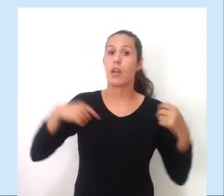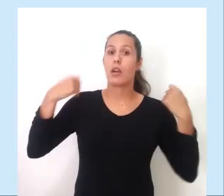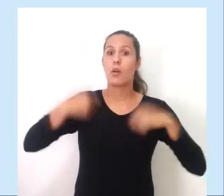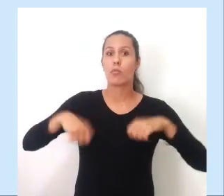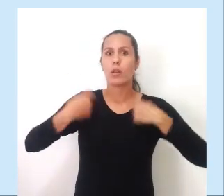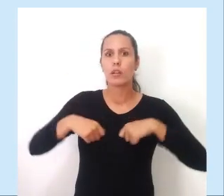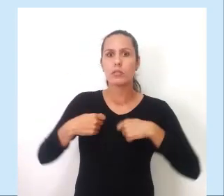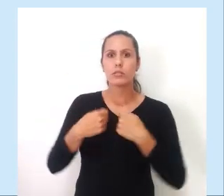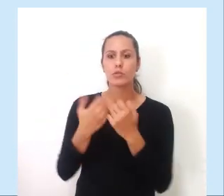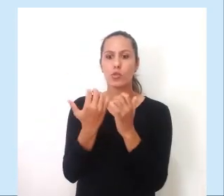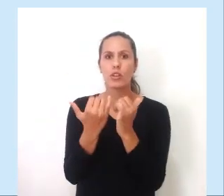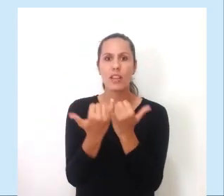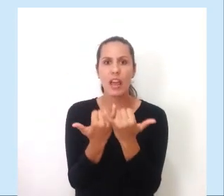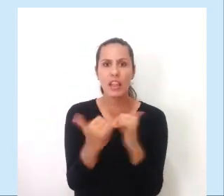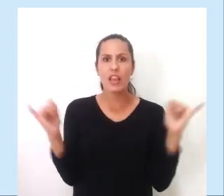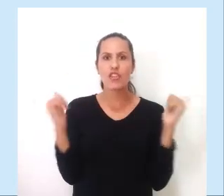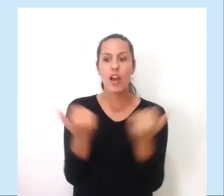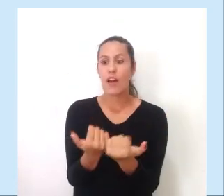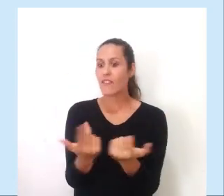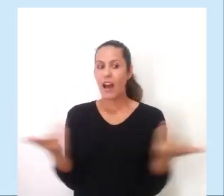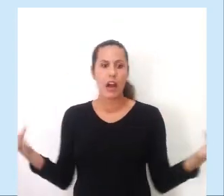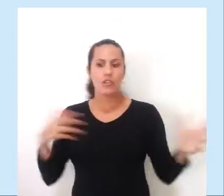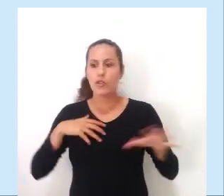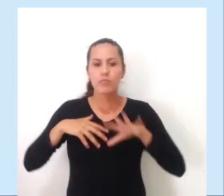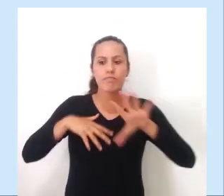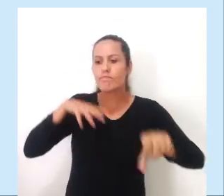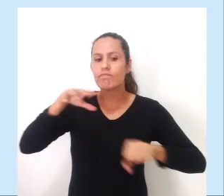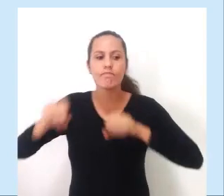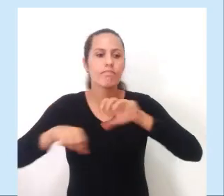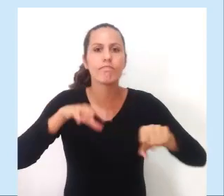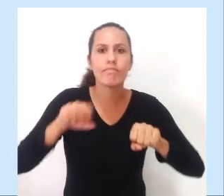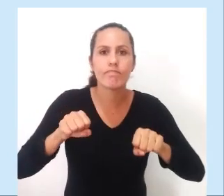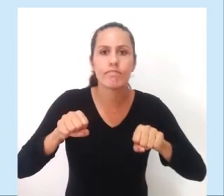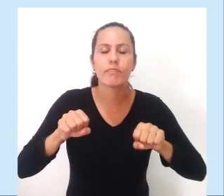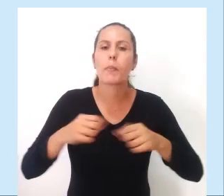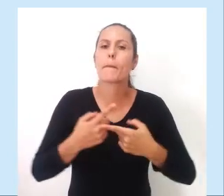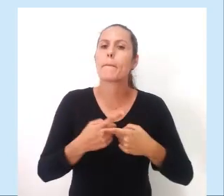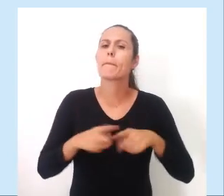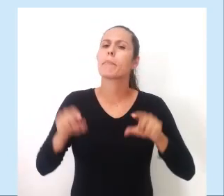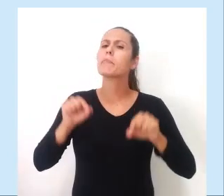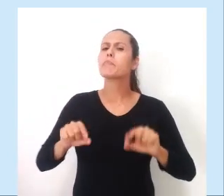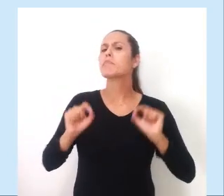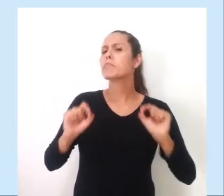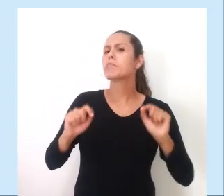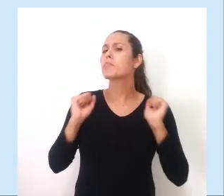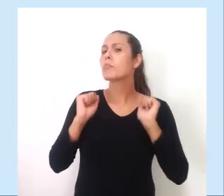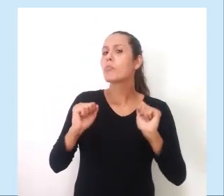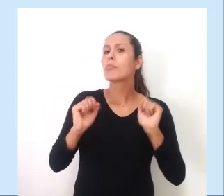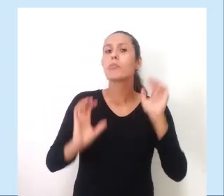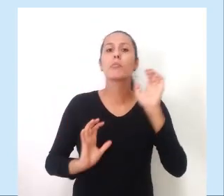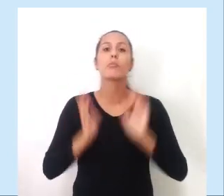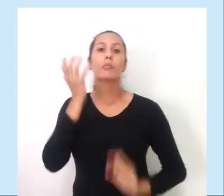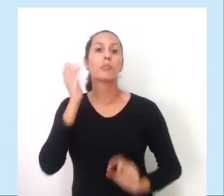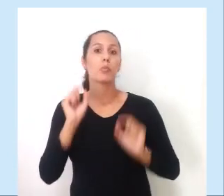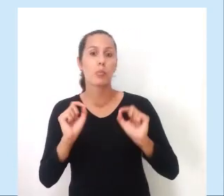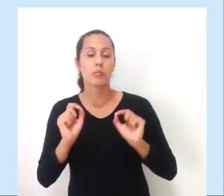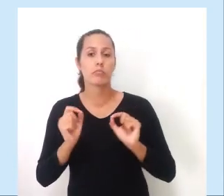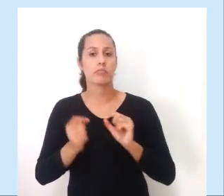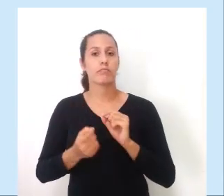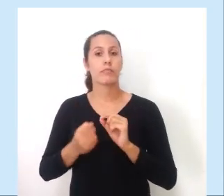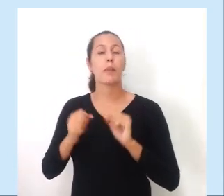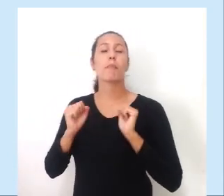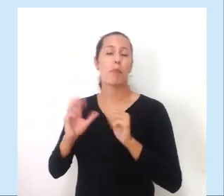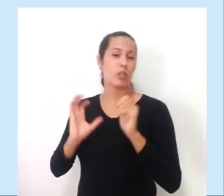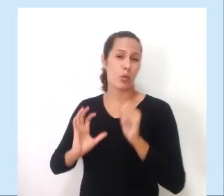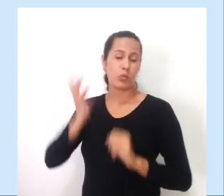de várias fontes de produzir trabalho, ok? Sendo que essas fontes podem gerar